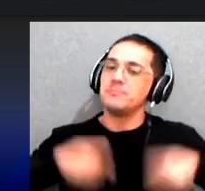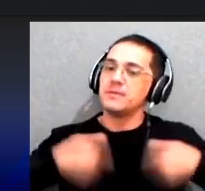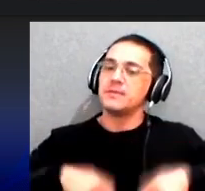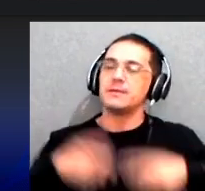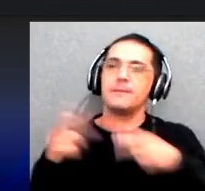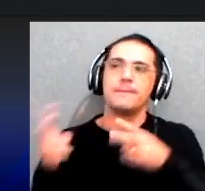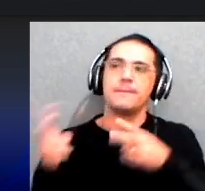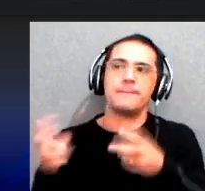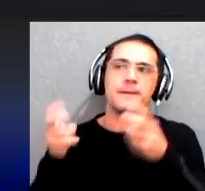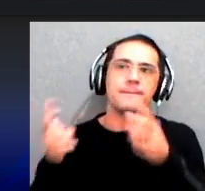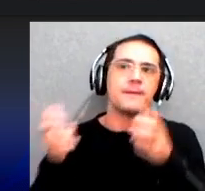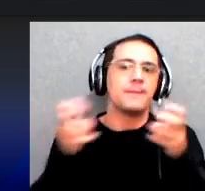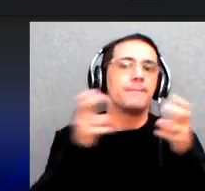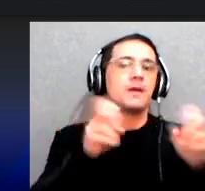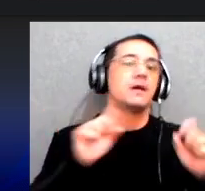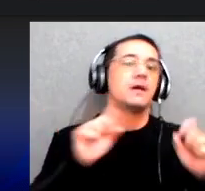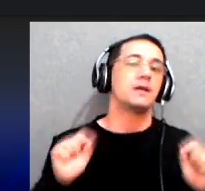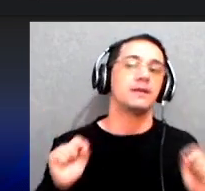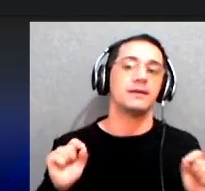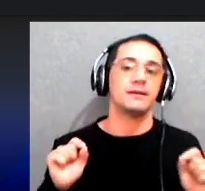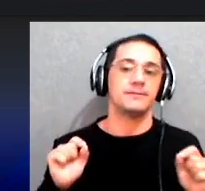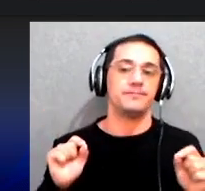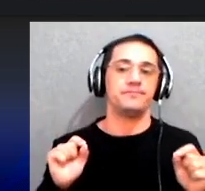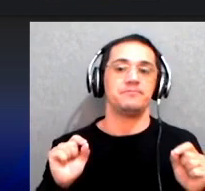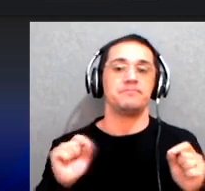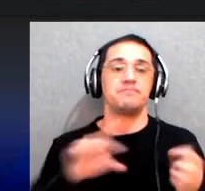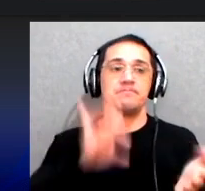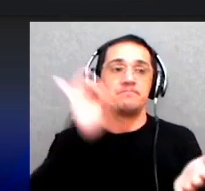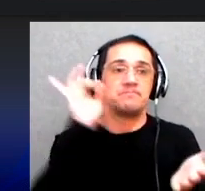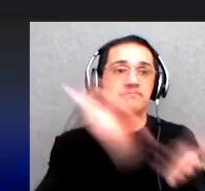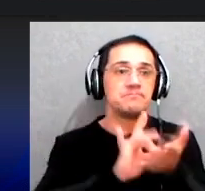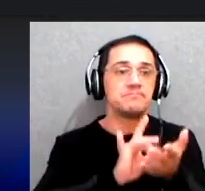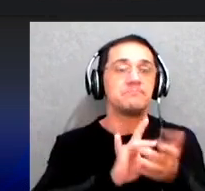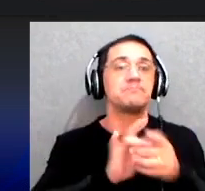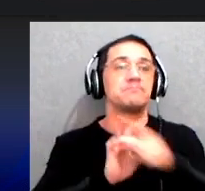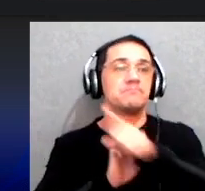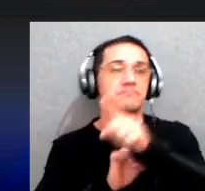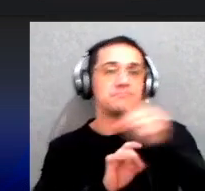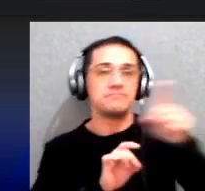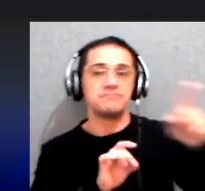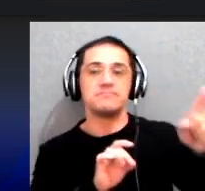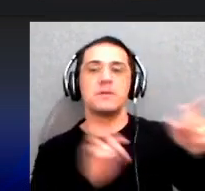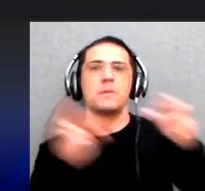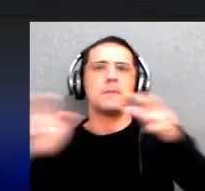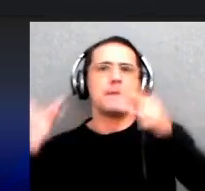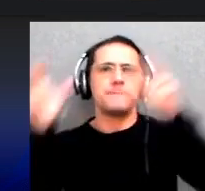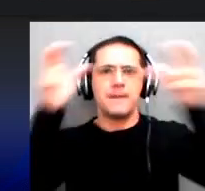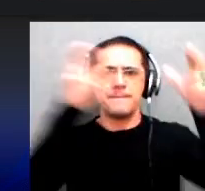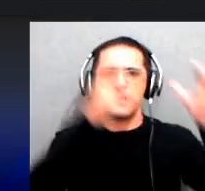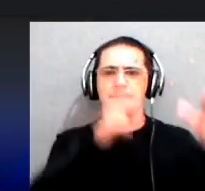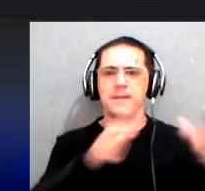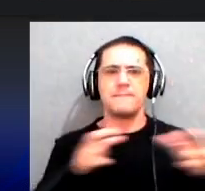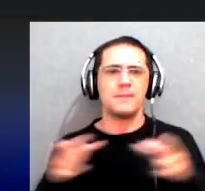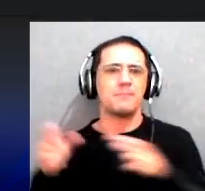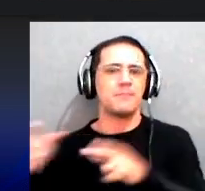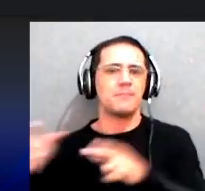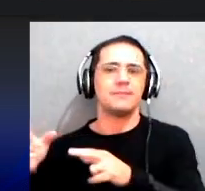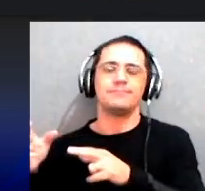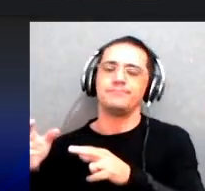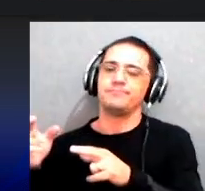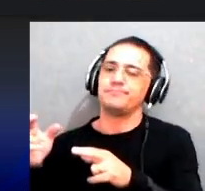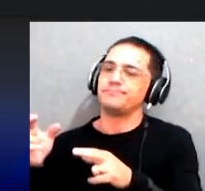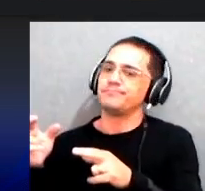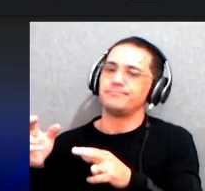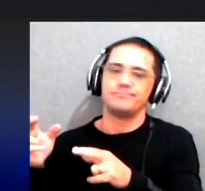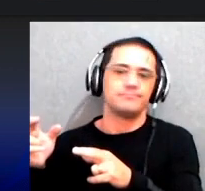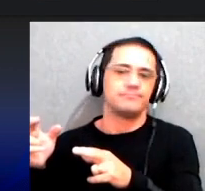realidade, vitoriosa em muitos cantos e recantos do país, ela não é uma presunção